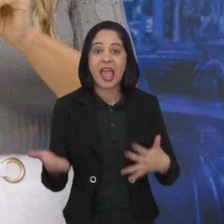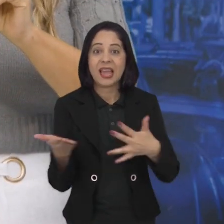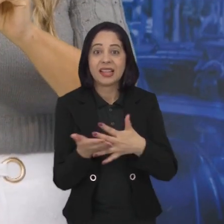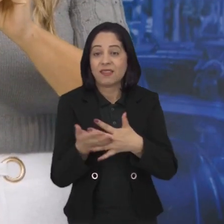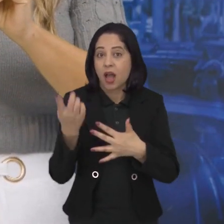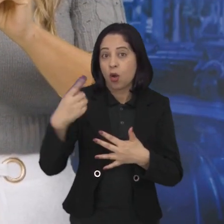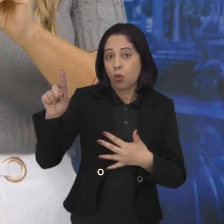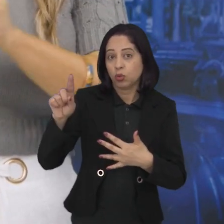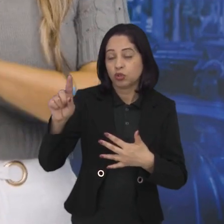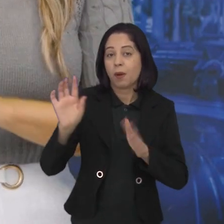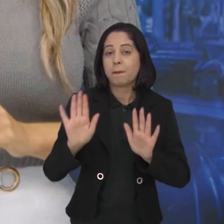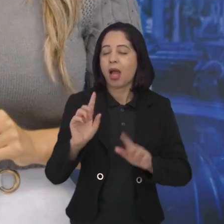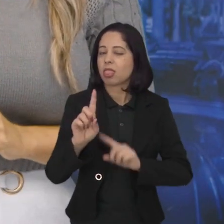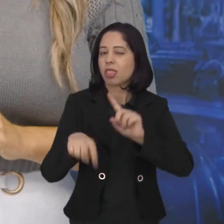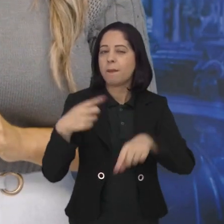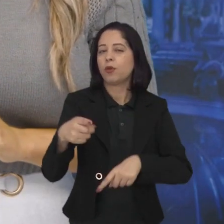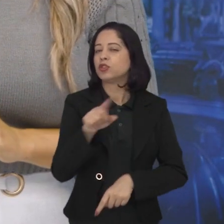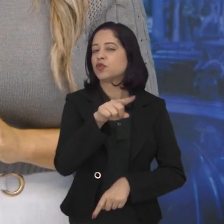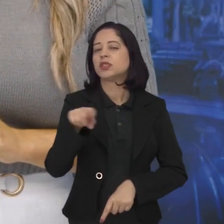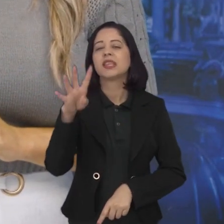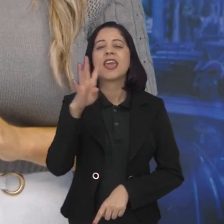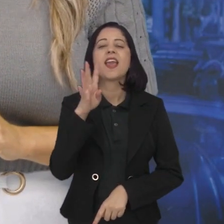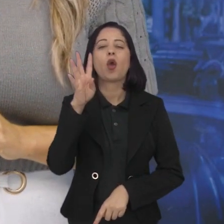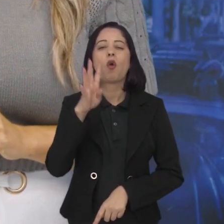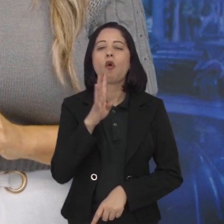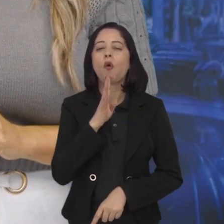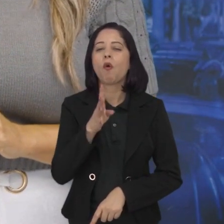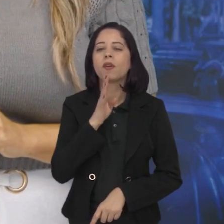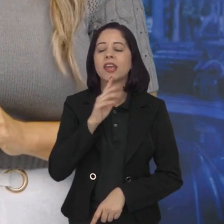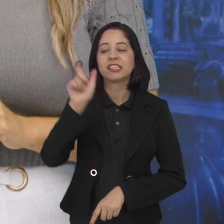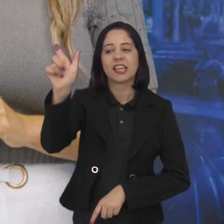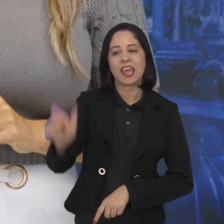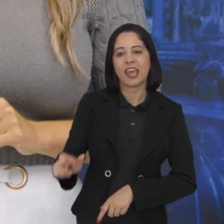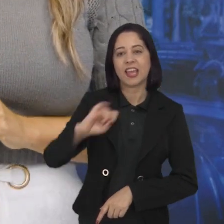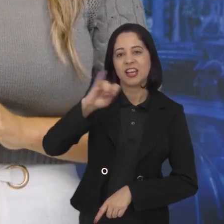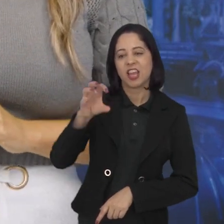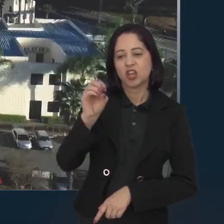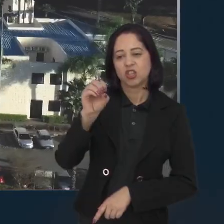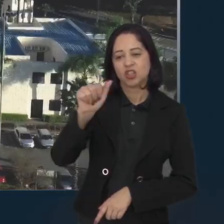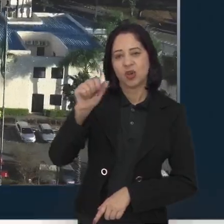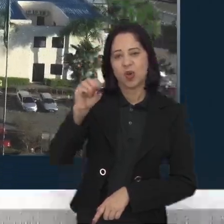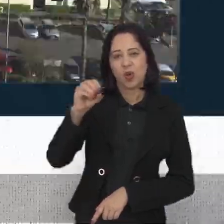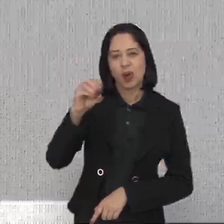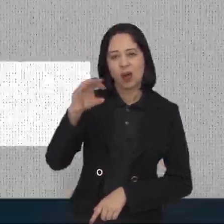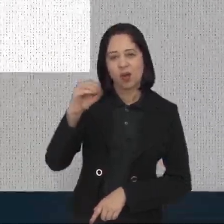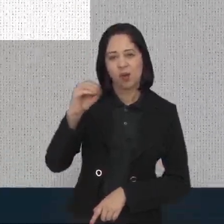do programa e na volta você vai conhecer a história de João Cursino. Até já!